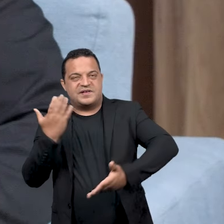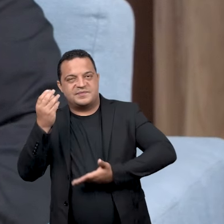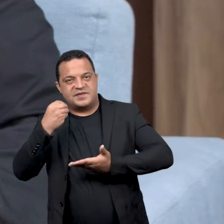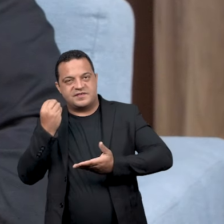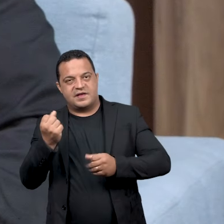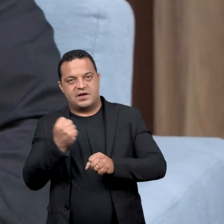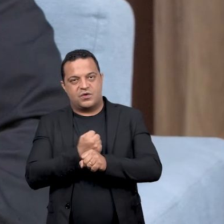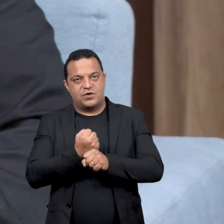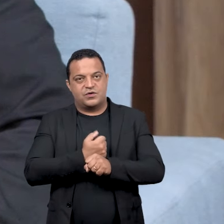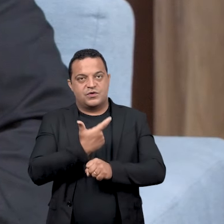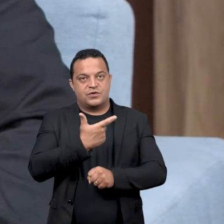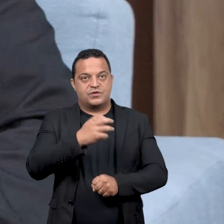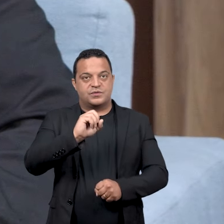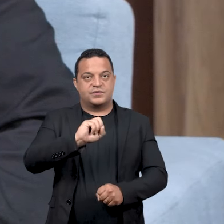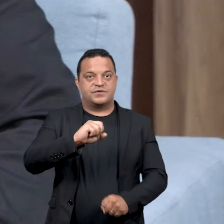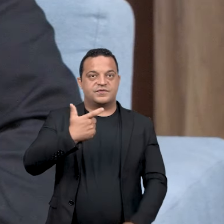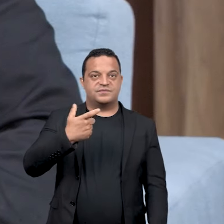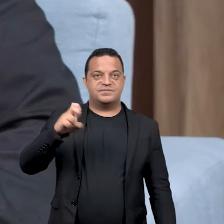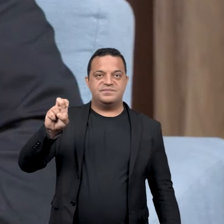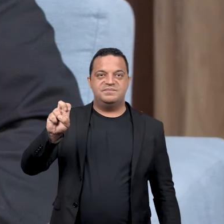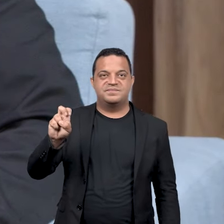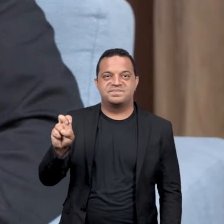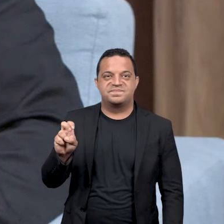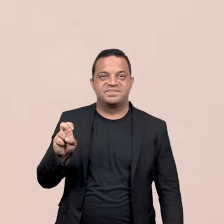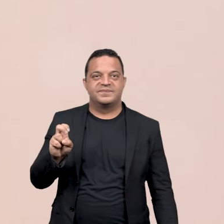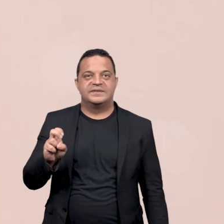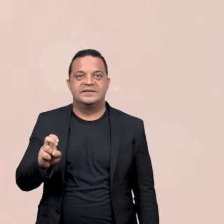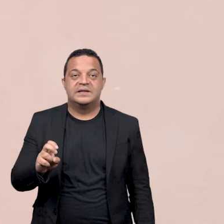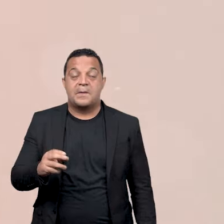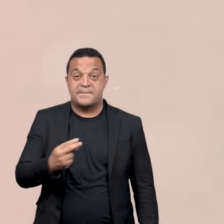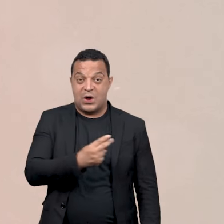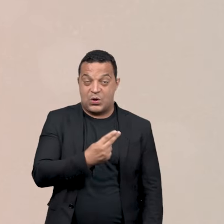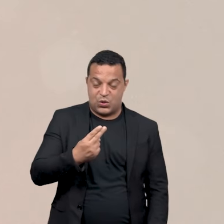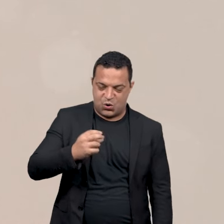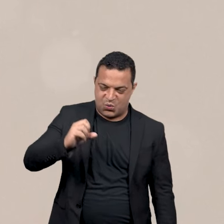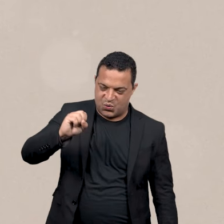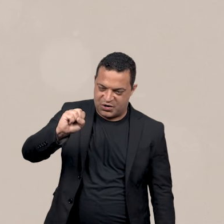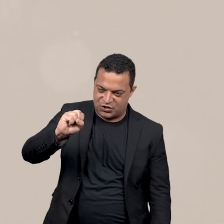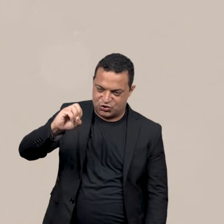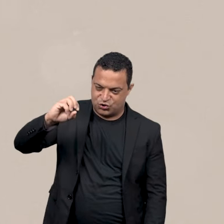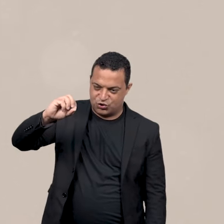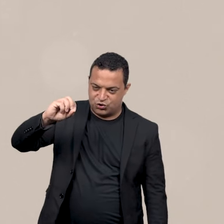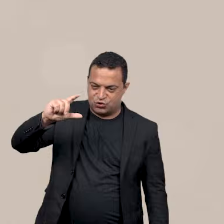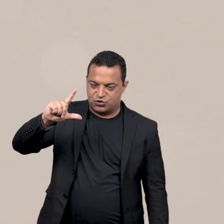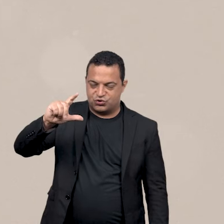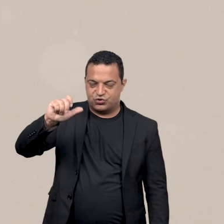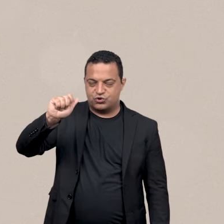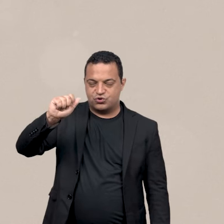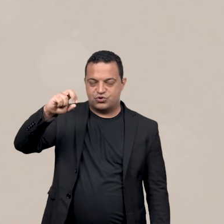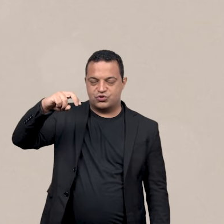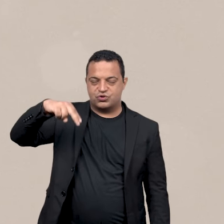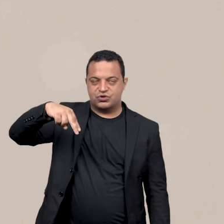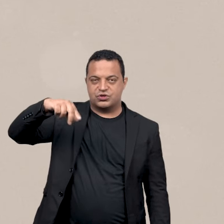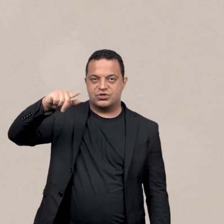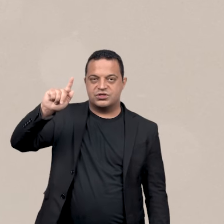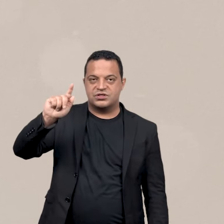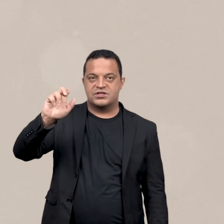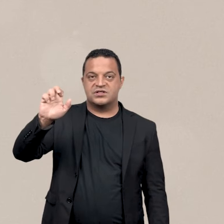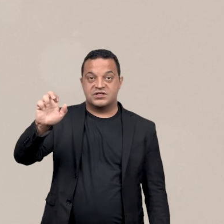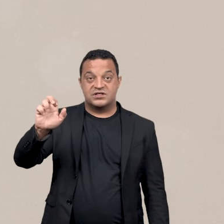nos contar como que foi o ano de 2025. Meu nome é Solange, faço